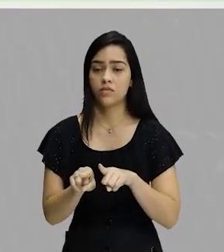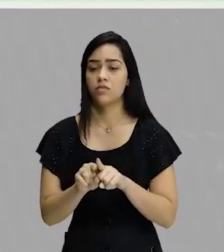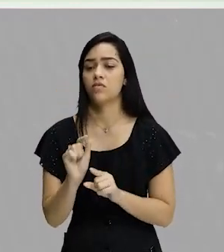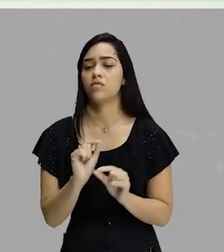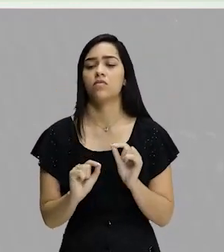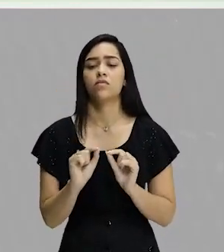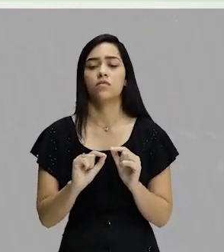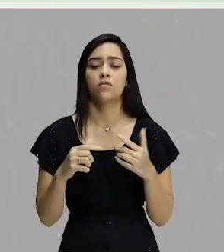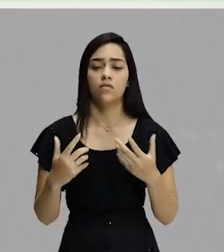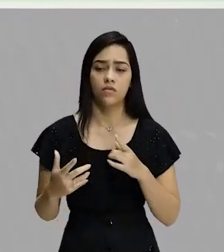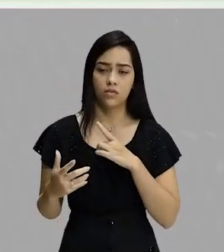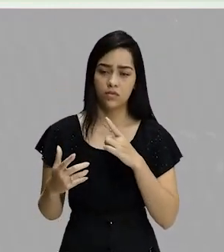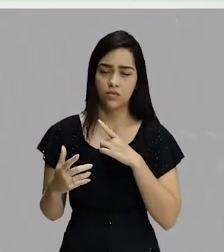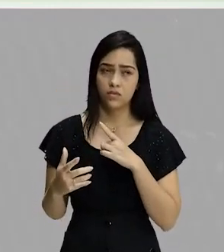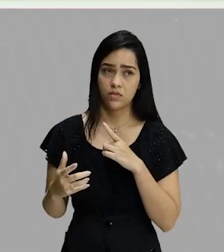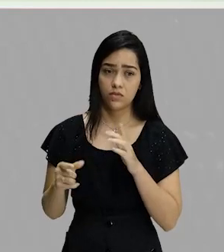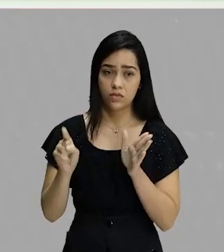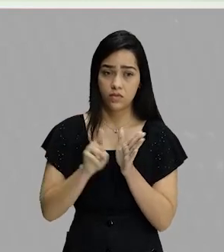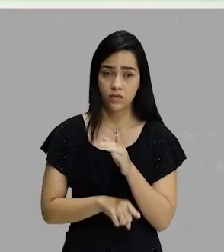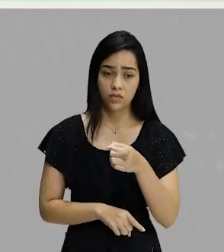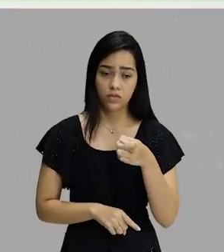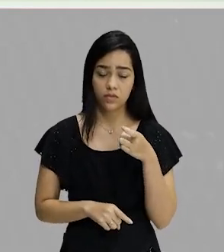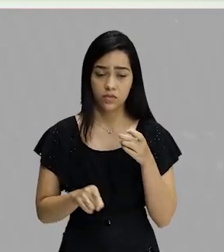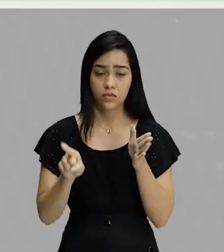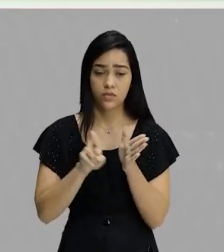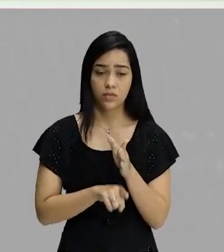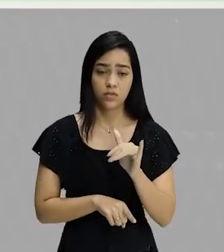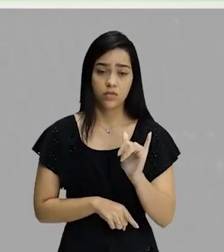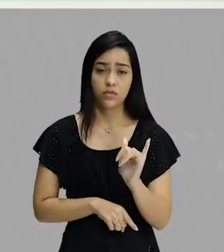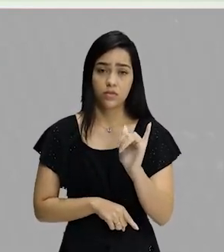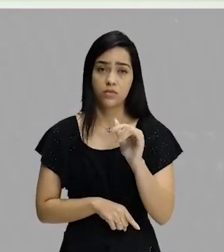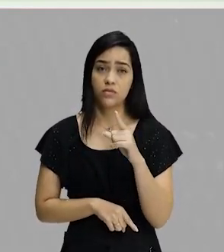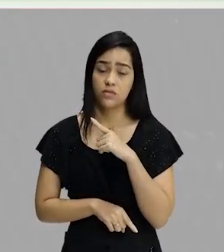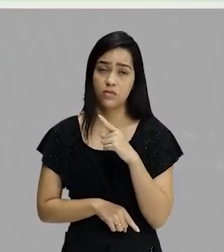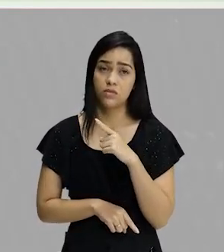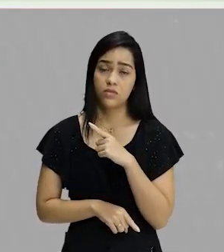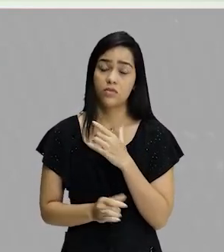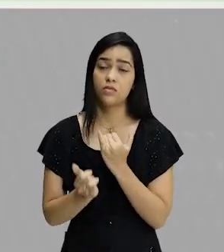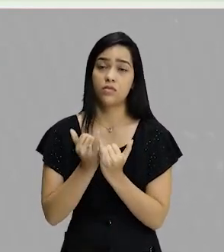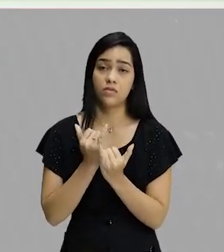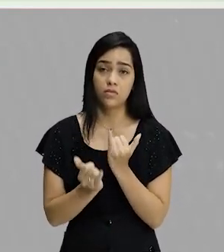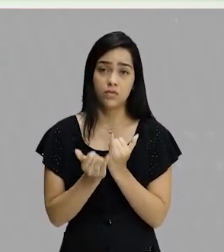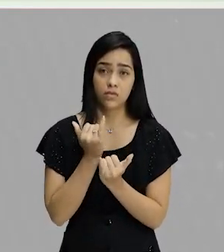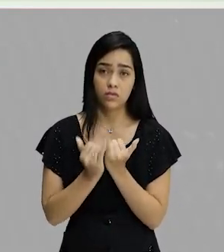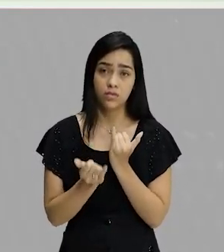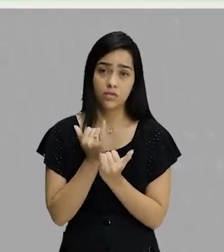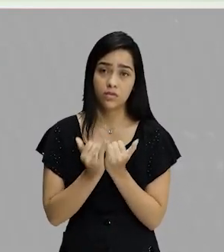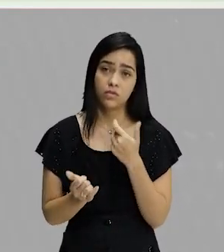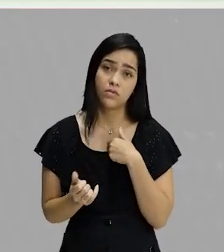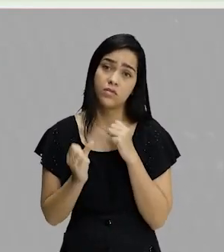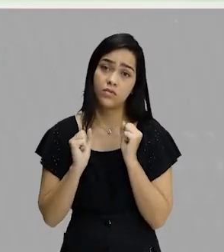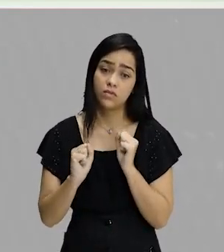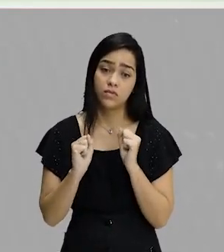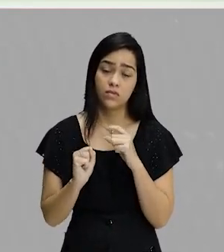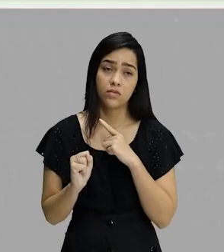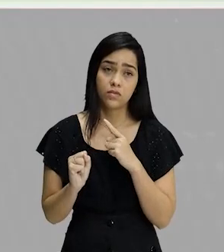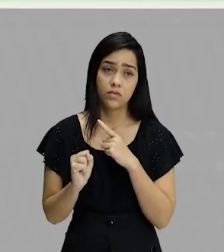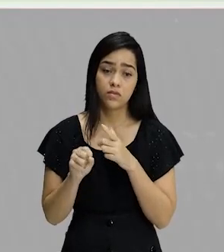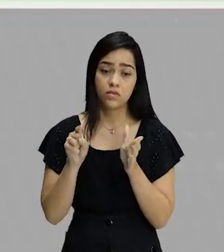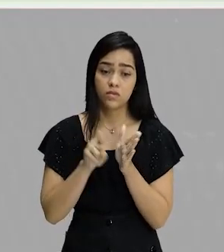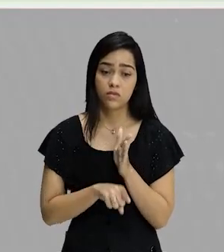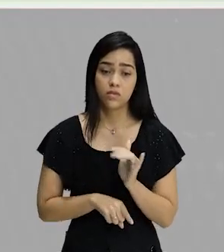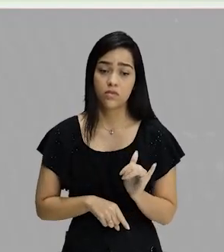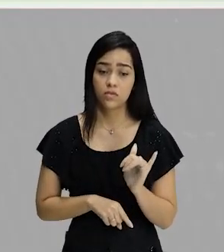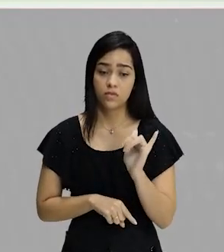quê? Posso fazer a conta do menos x com menos y, né? Porque são termos semelhantes, tá? Eu posso fazer a conta aqui do menos